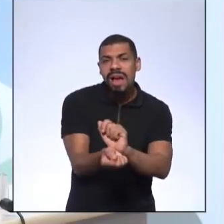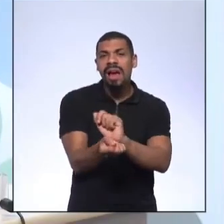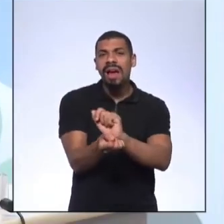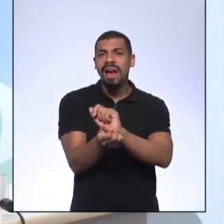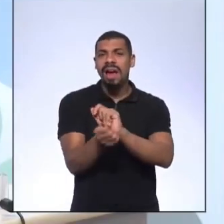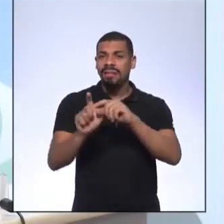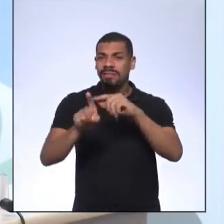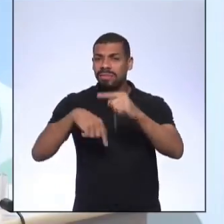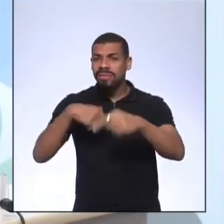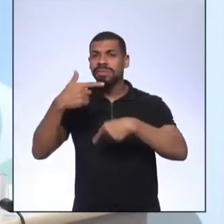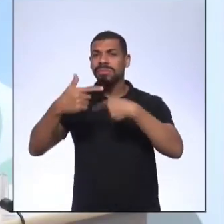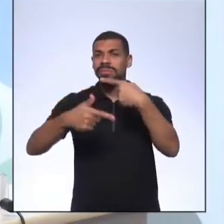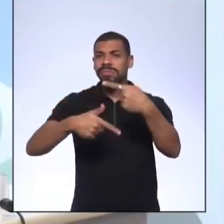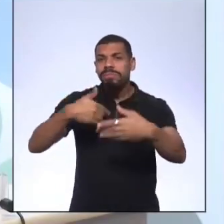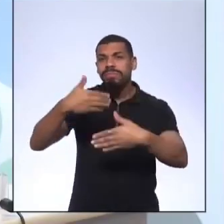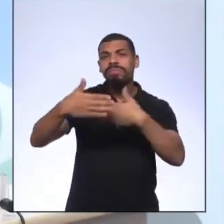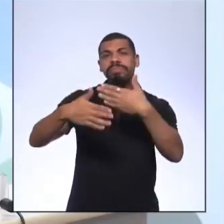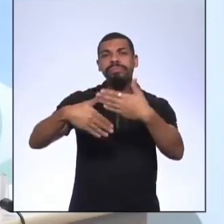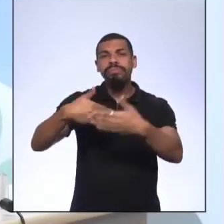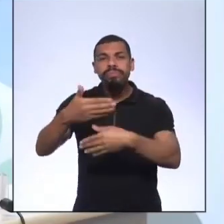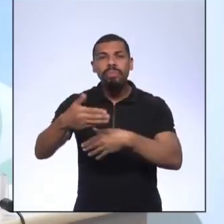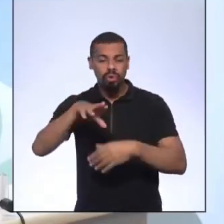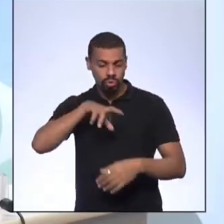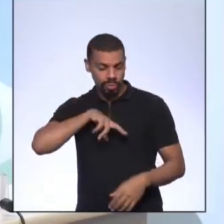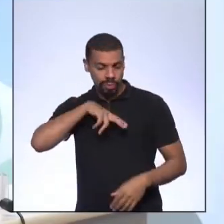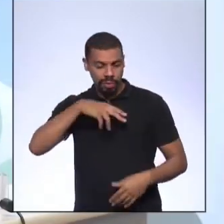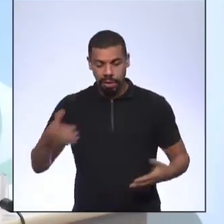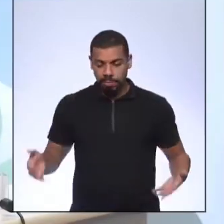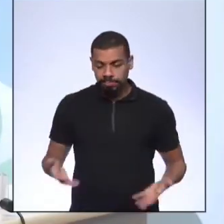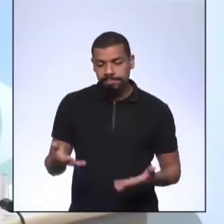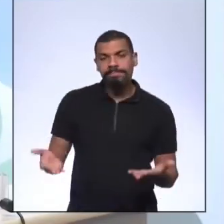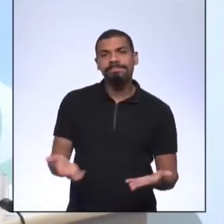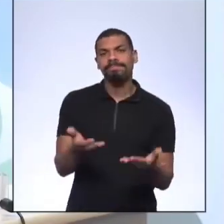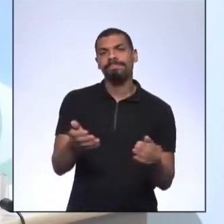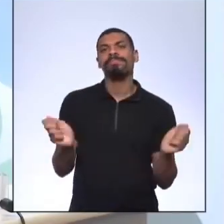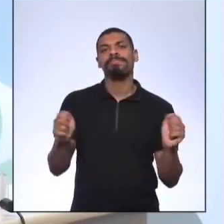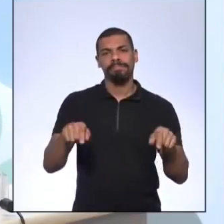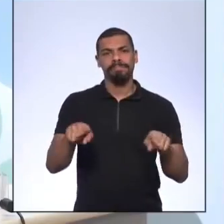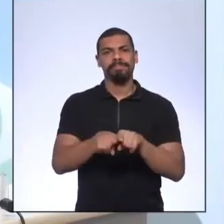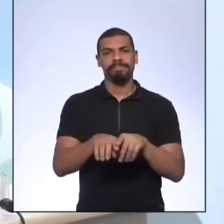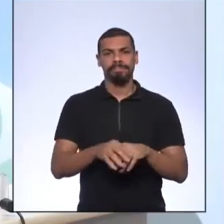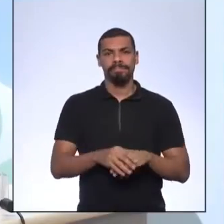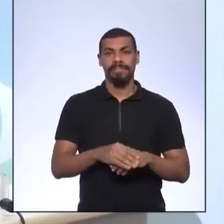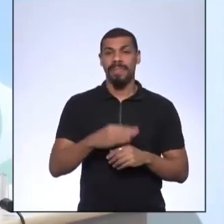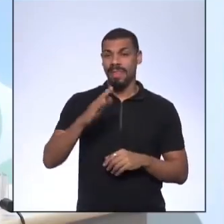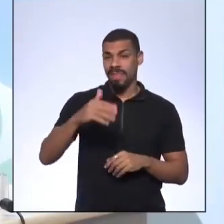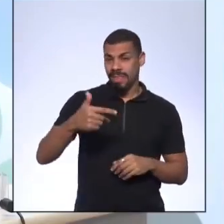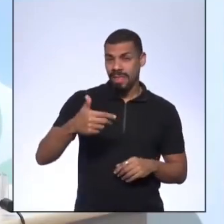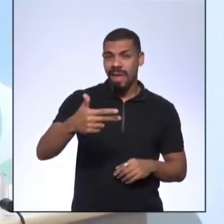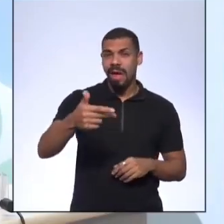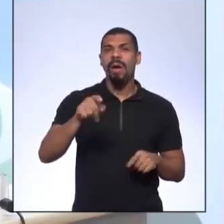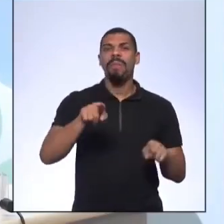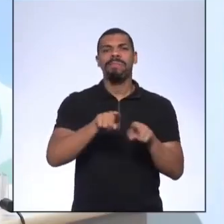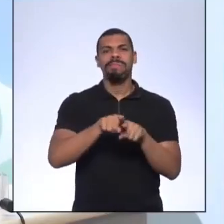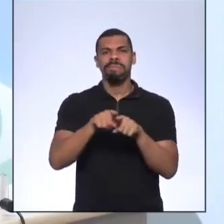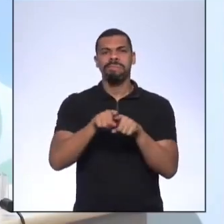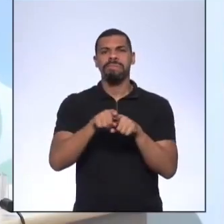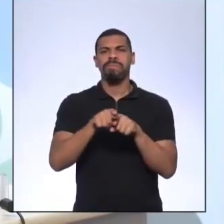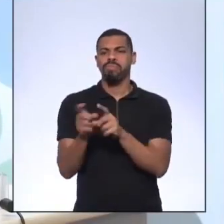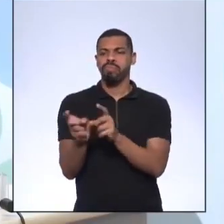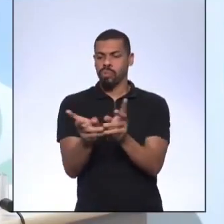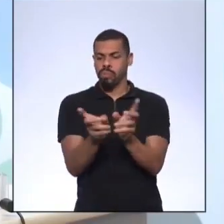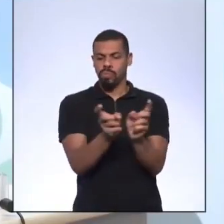os portugueses, a incentivar esses conflitos para gerar justamente um contingente que depois seria trocado por mercadorias com